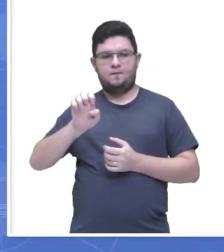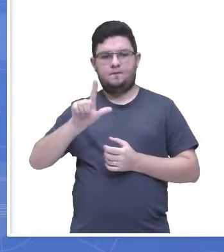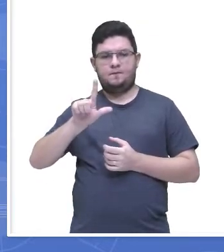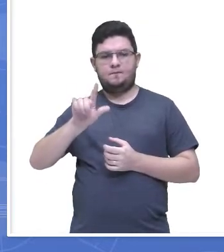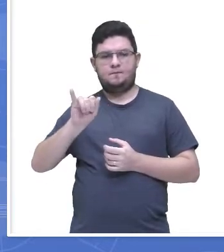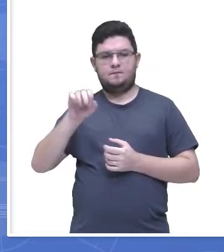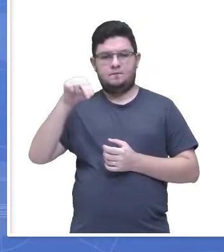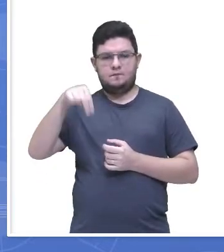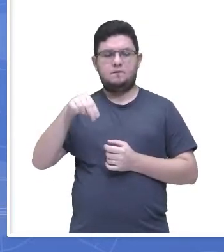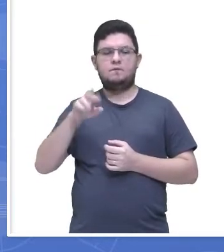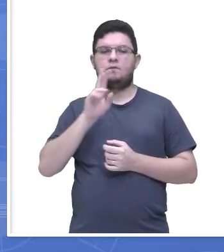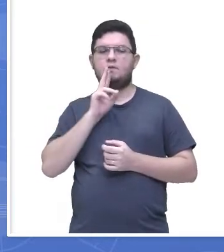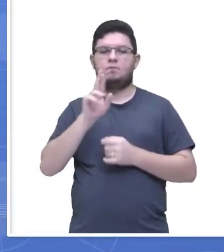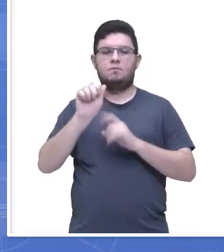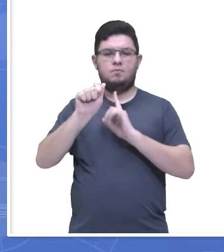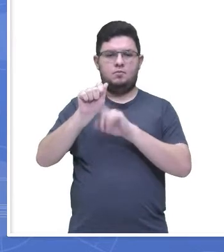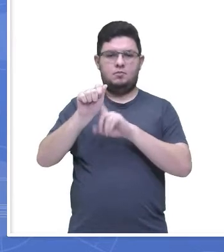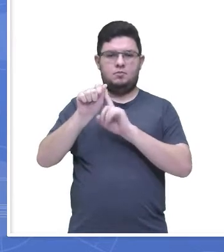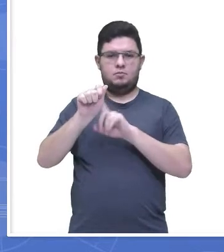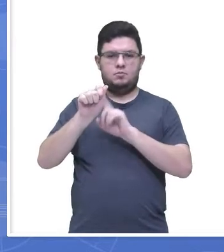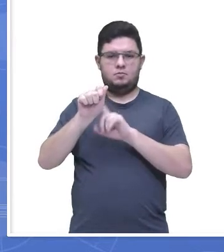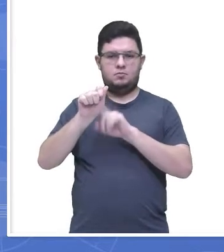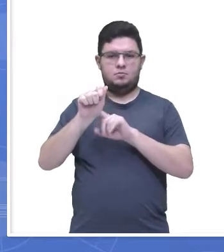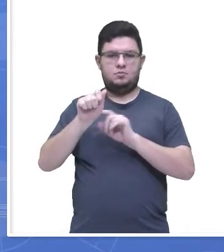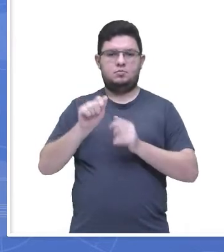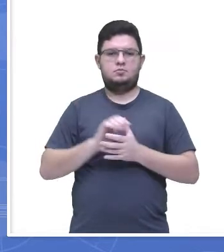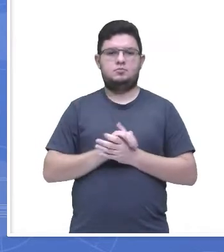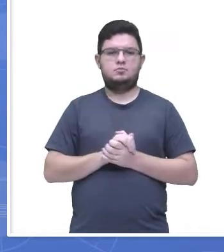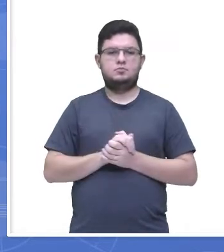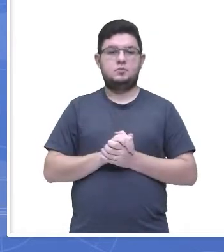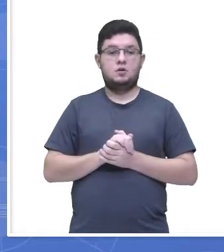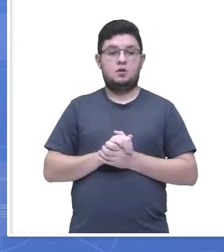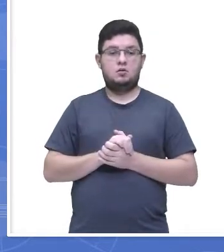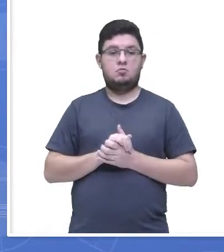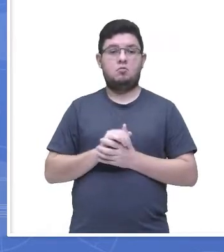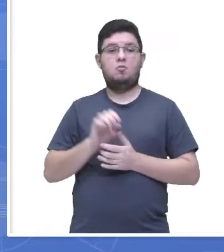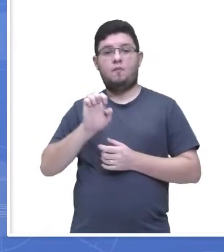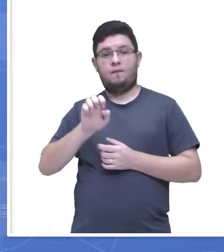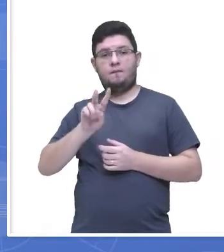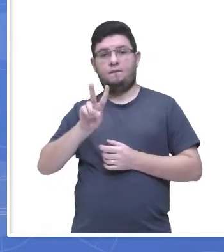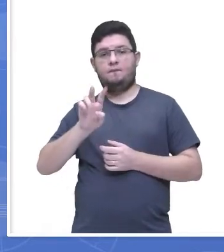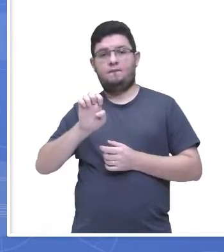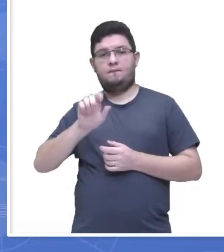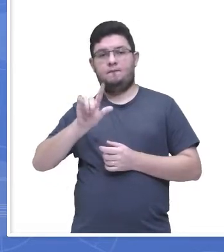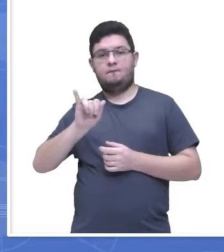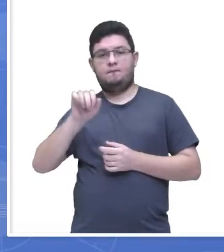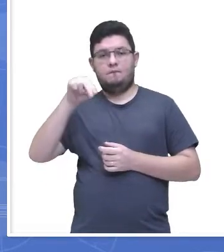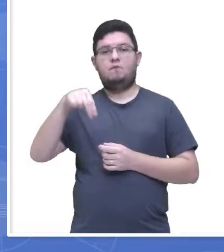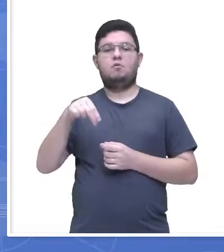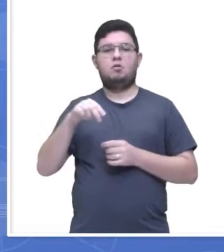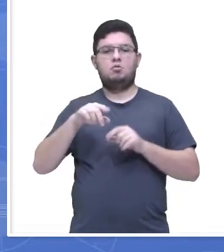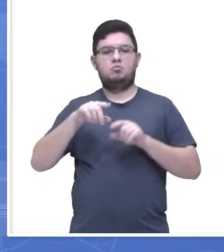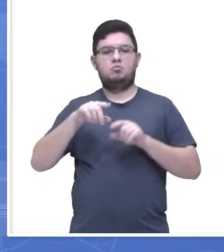da Escola Estadual Governador Plínio Ramos Coelho, lá de Humaitá. Parabéns, Humaitá, pela participação, né,